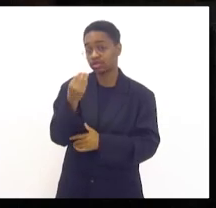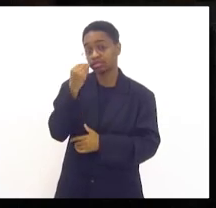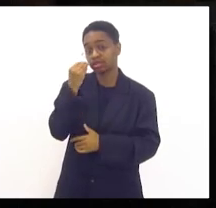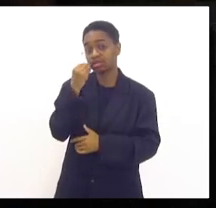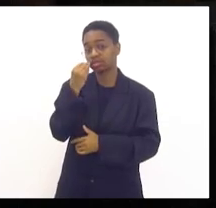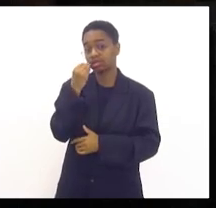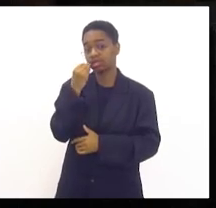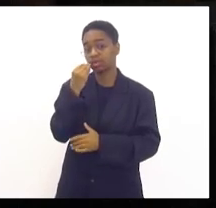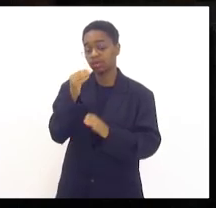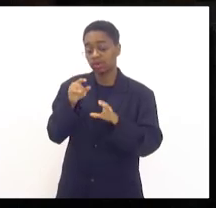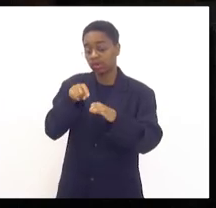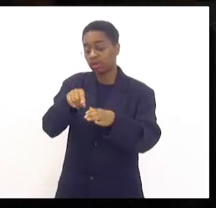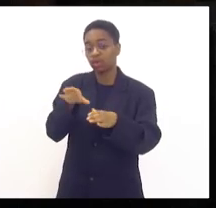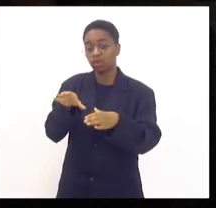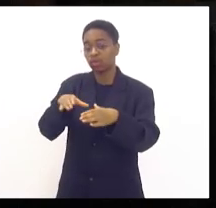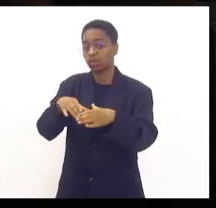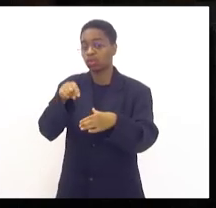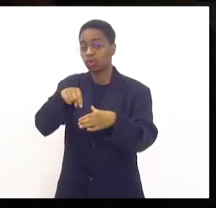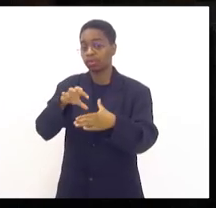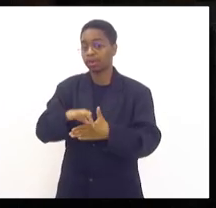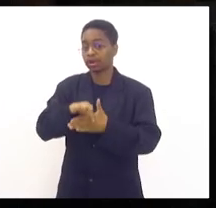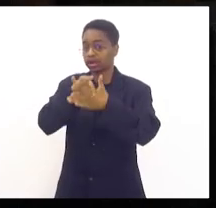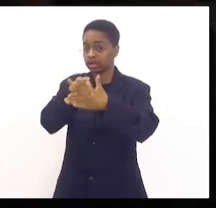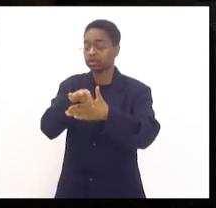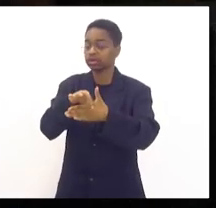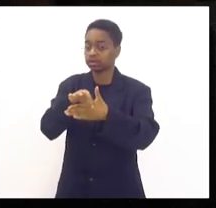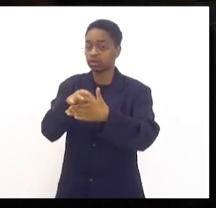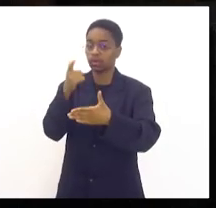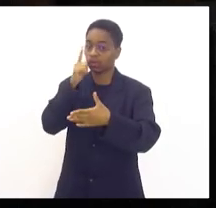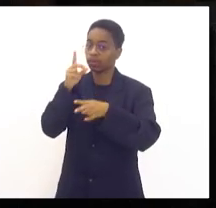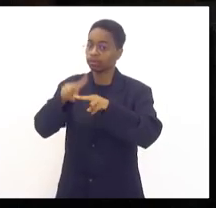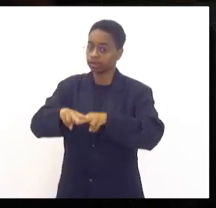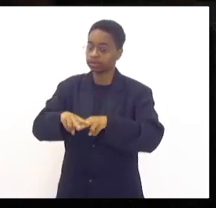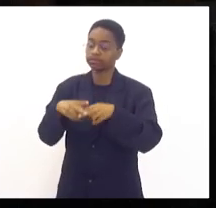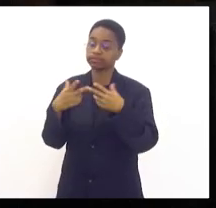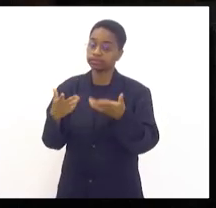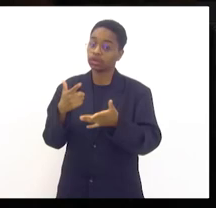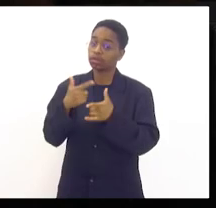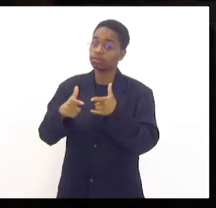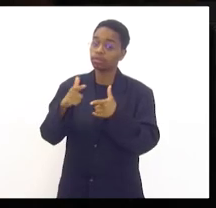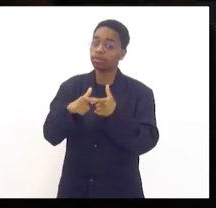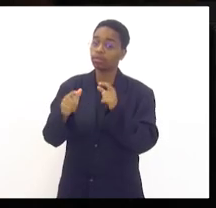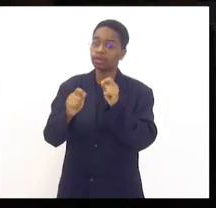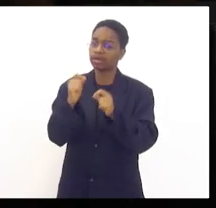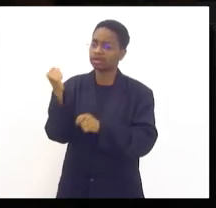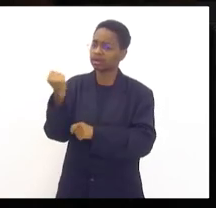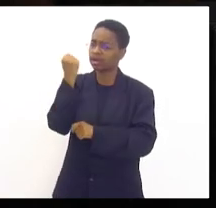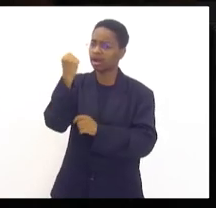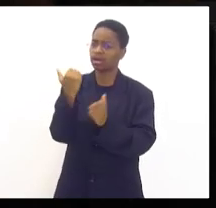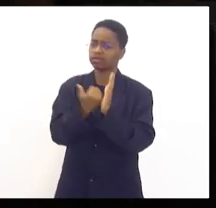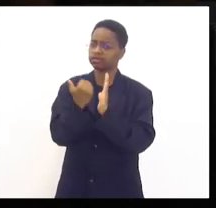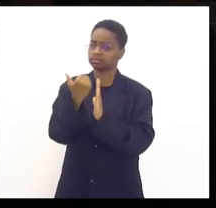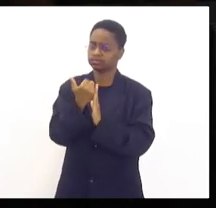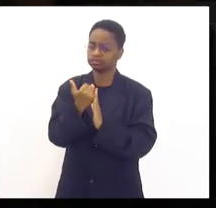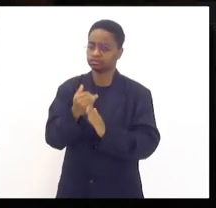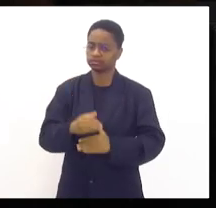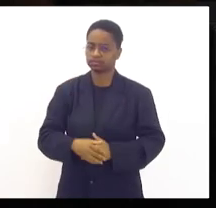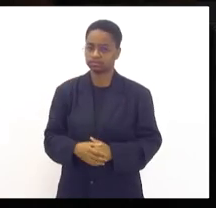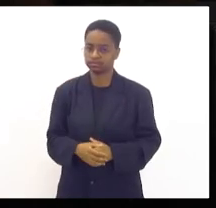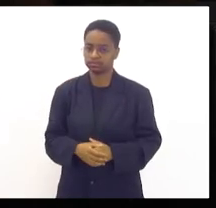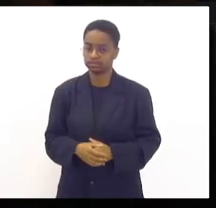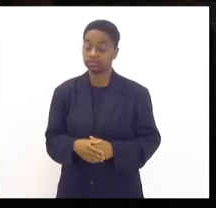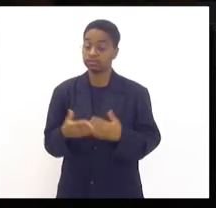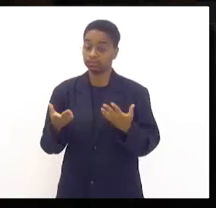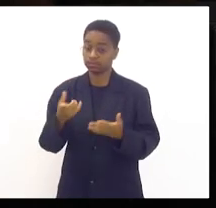cabeças coroadas. Então, o problema é da maior gravidade. E veja,